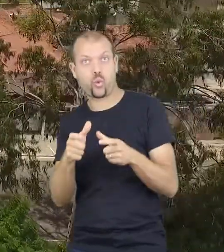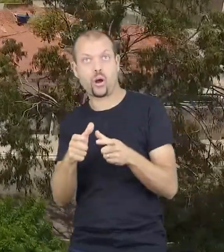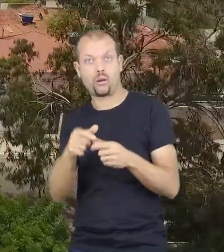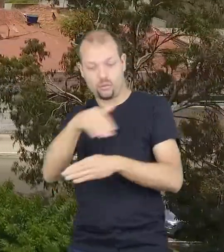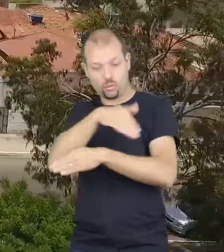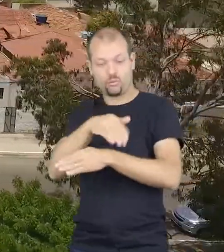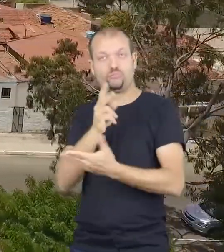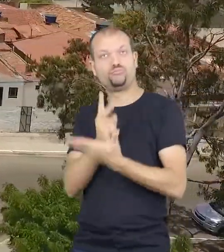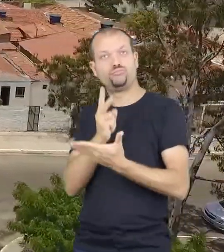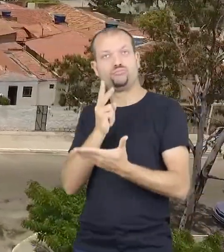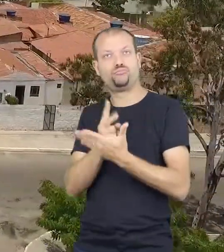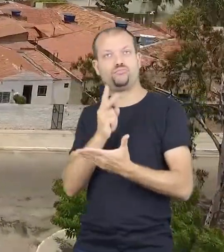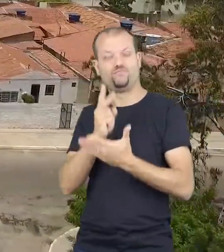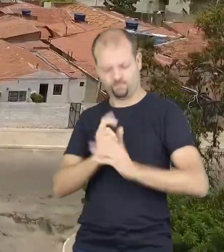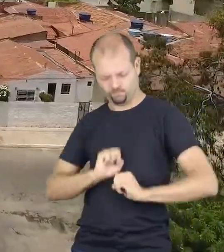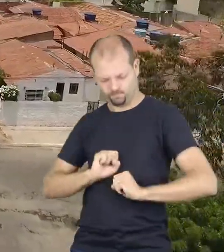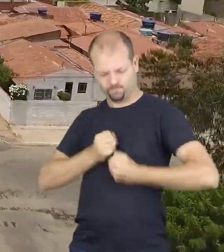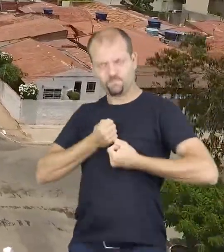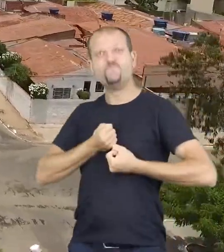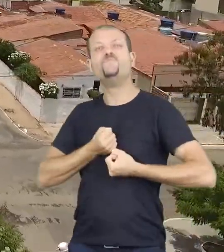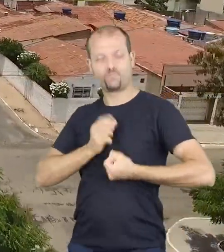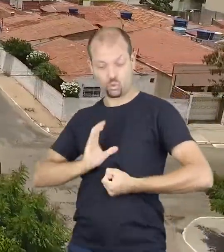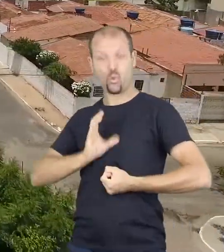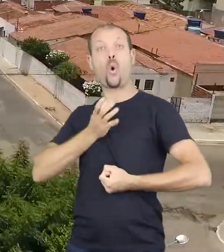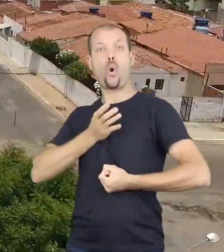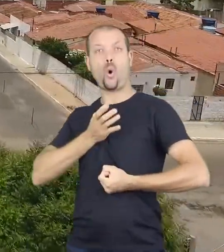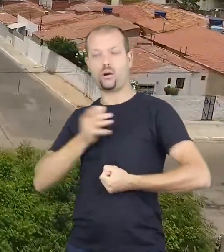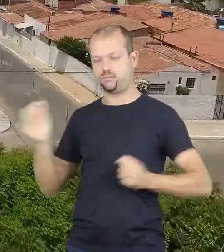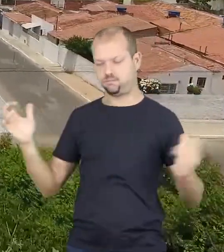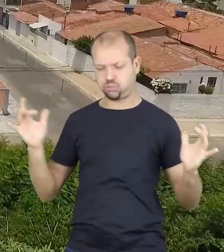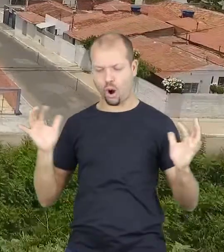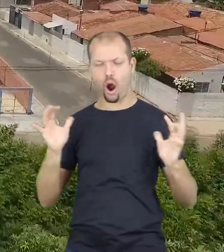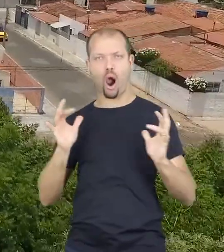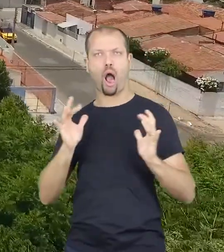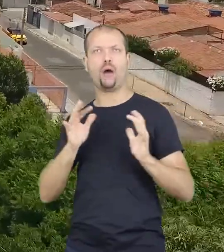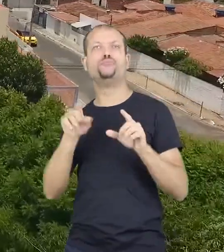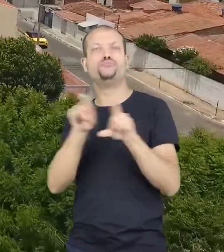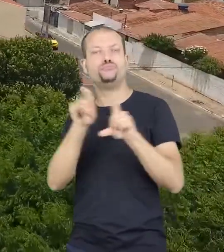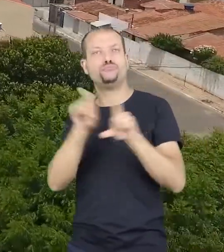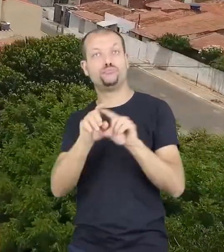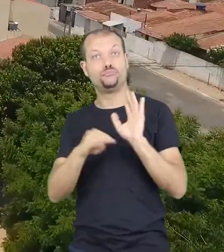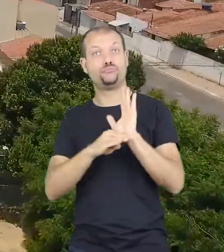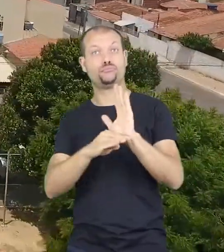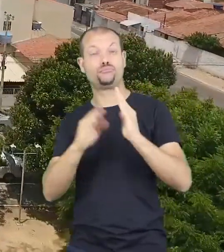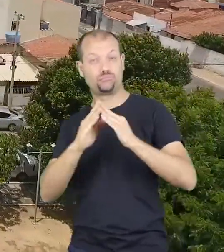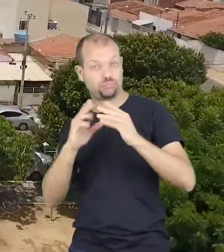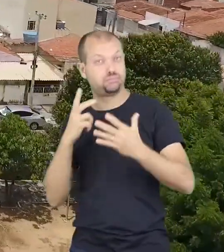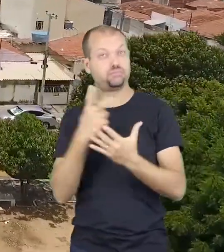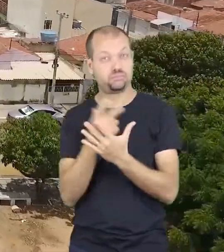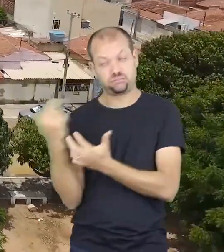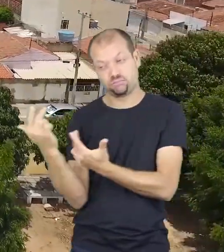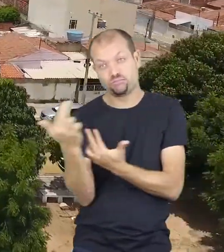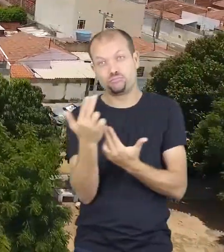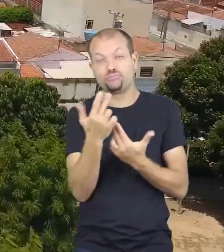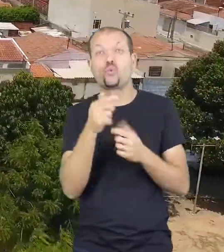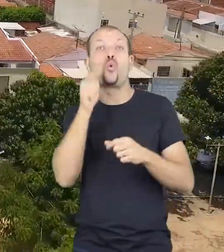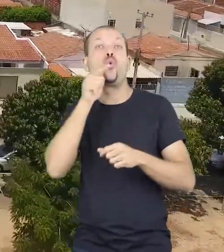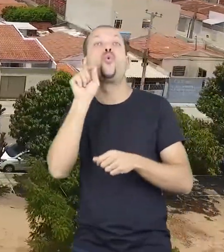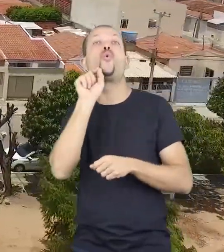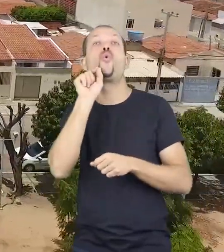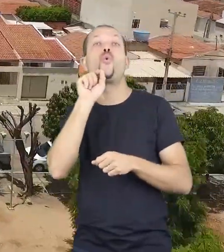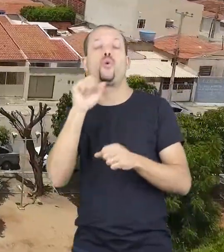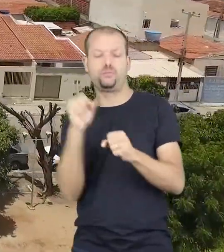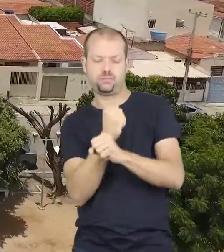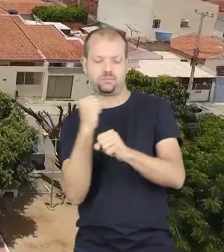rua e, com grande determinação, através de mutirões, do apoio financeiro da igreja e dos irmãos,